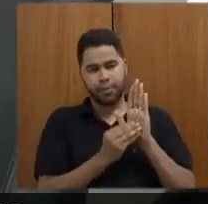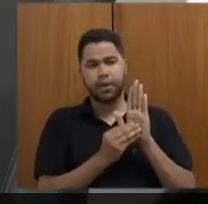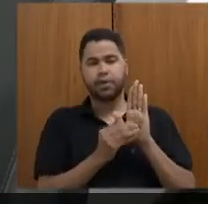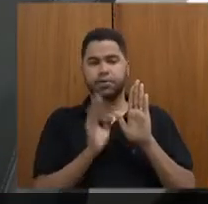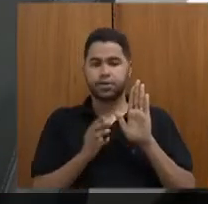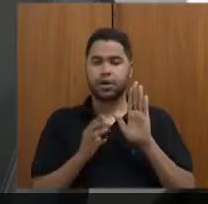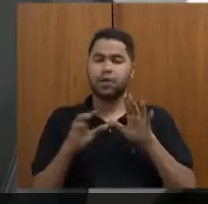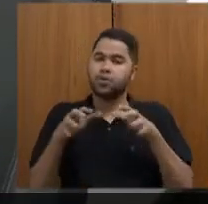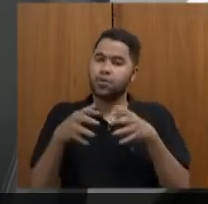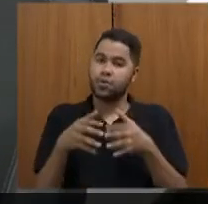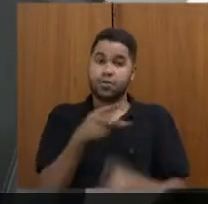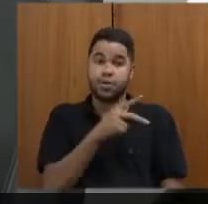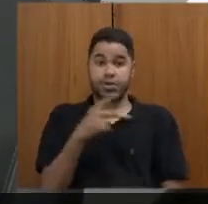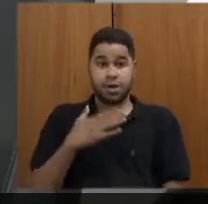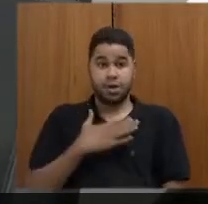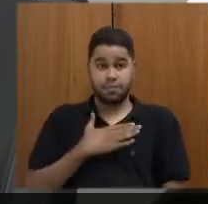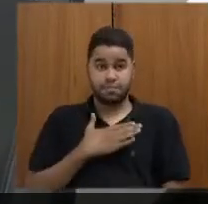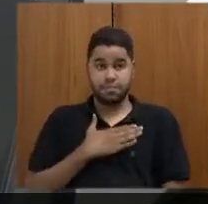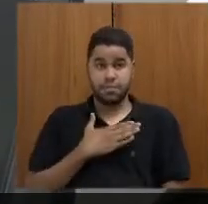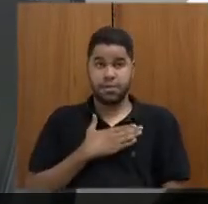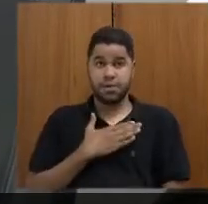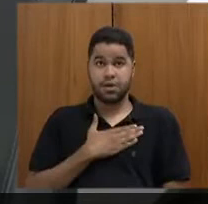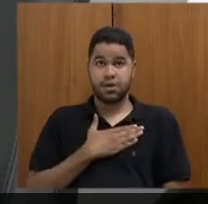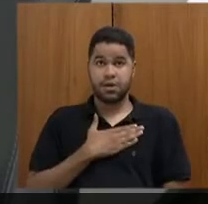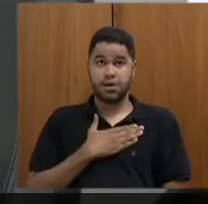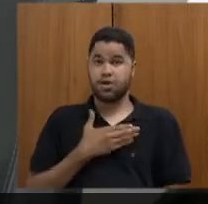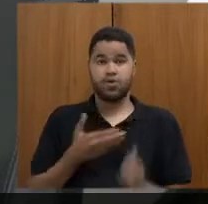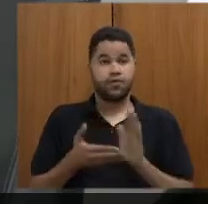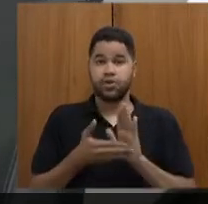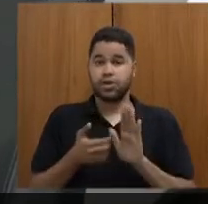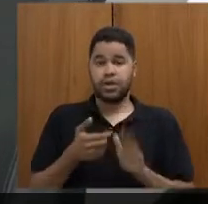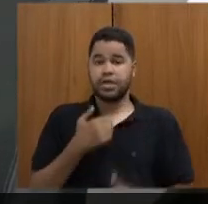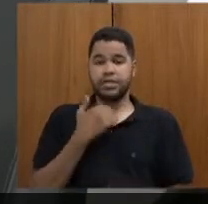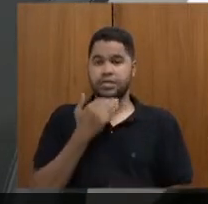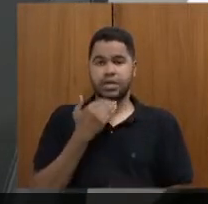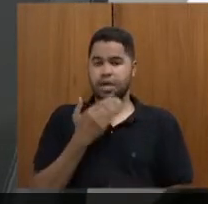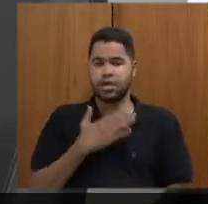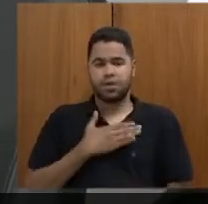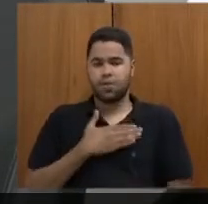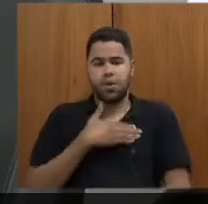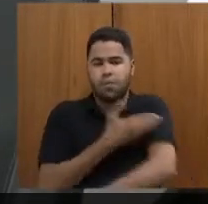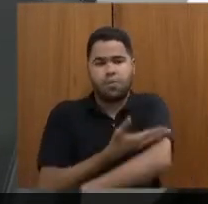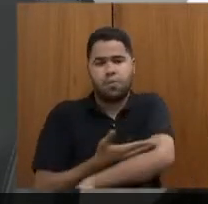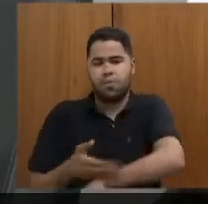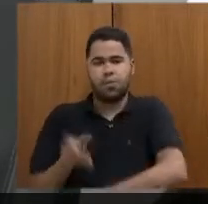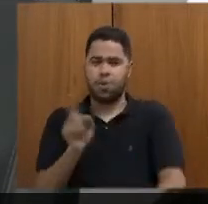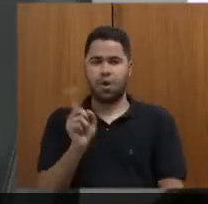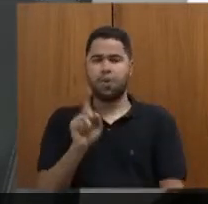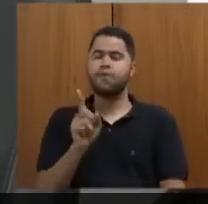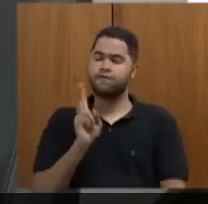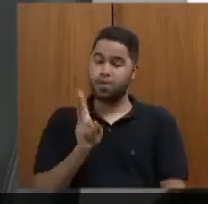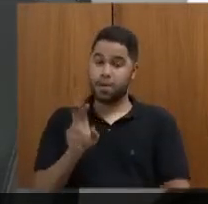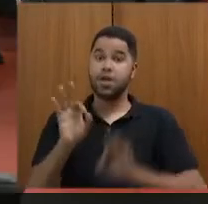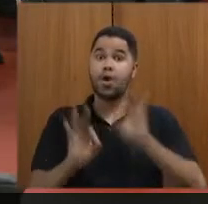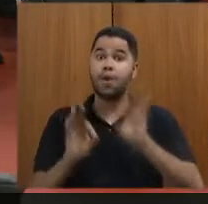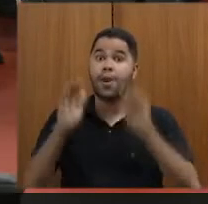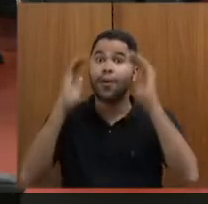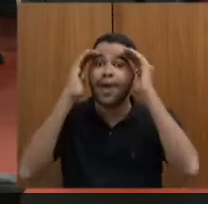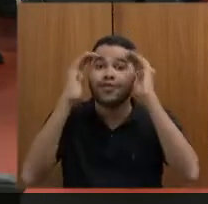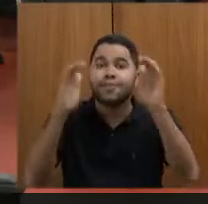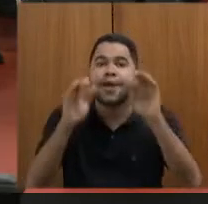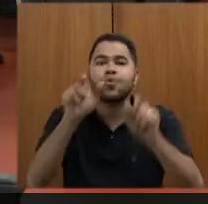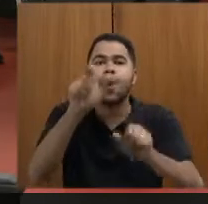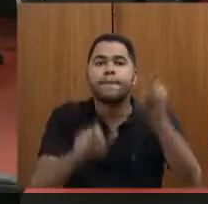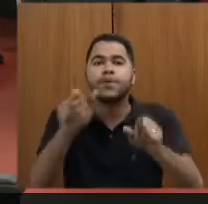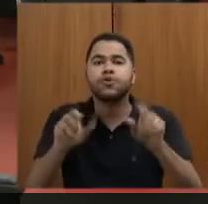condução da presidência é minha, e aqui eu não retirarei ninguém que está presente aqui. Não é meu hábito, e nós vamos manter a ordem, mas com respeito à presença de